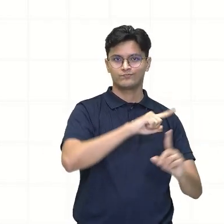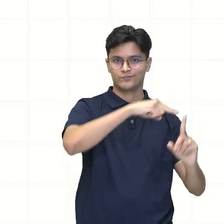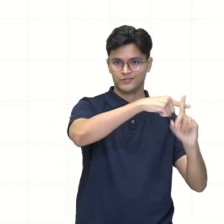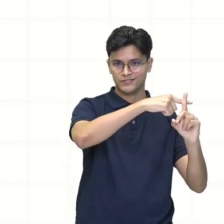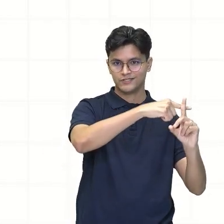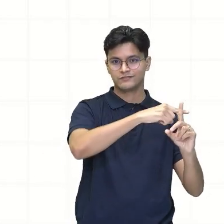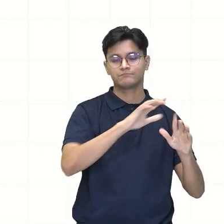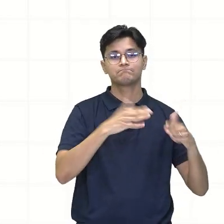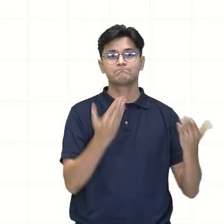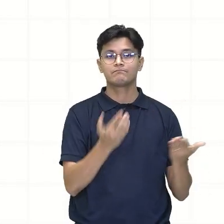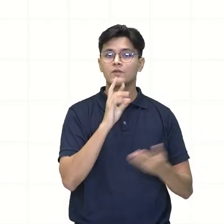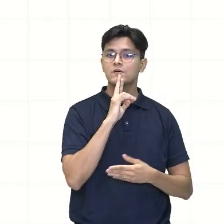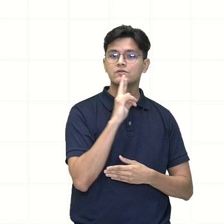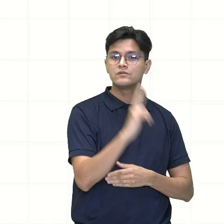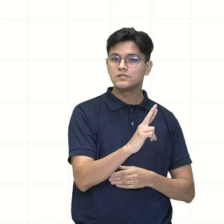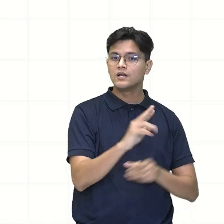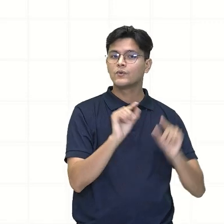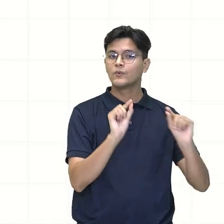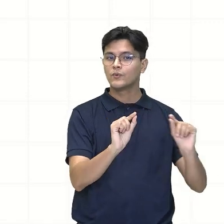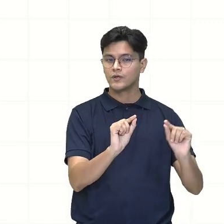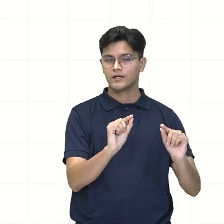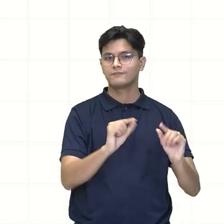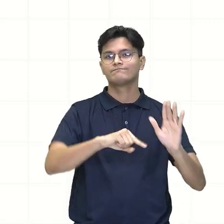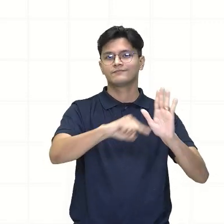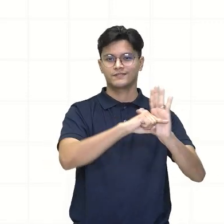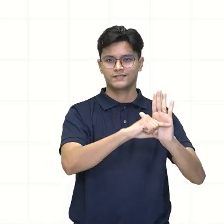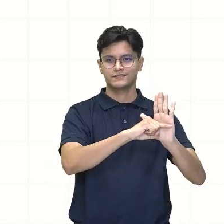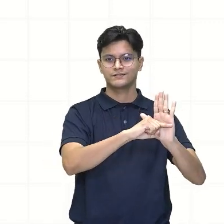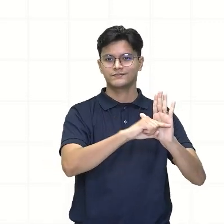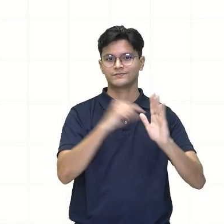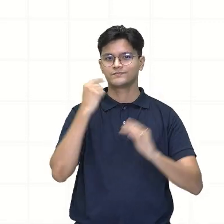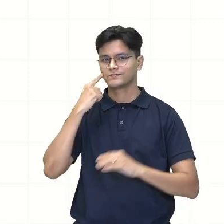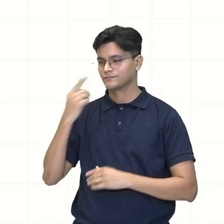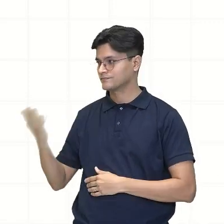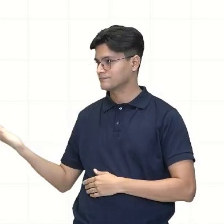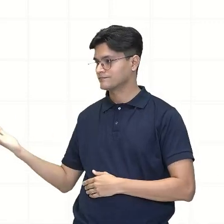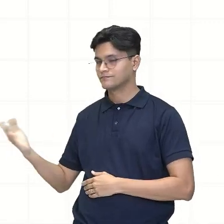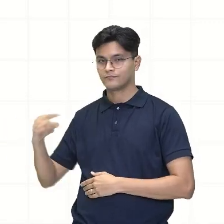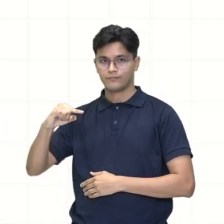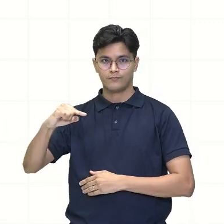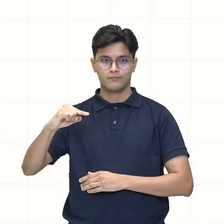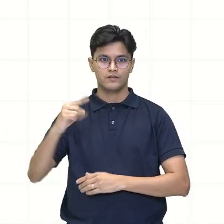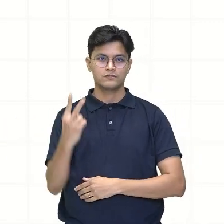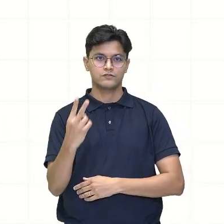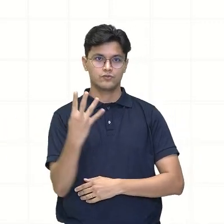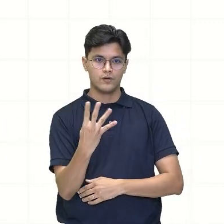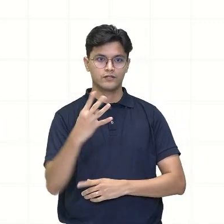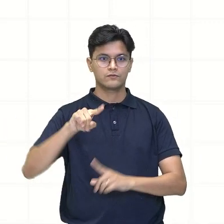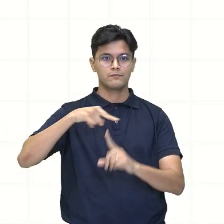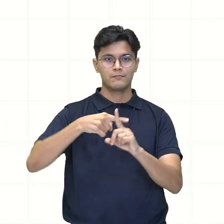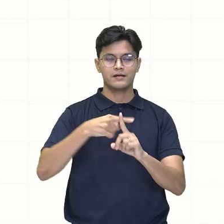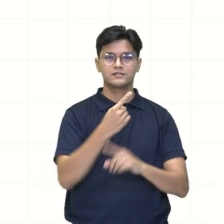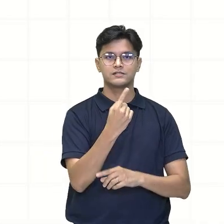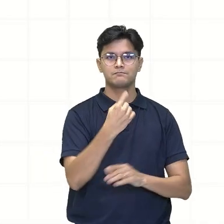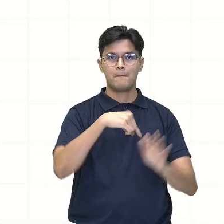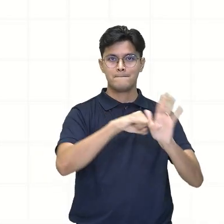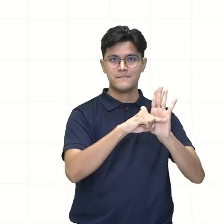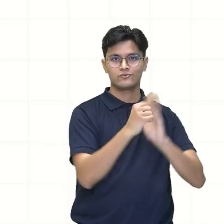esse resultado ele vai ser negativo. 3 vezes 4, 12.